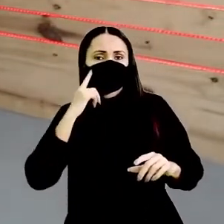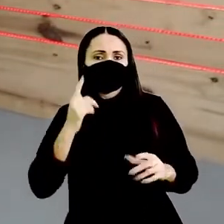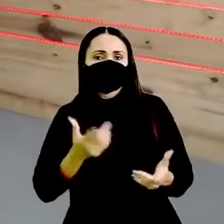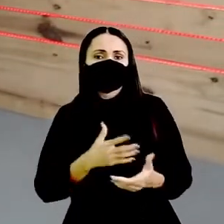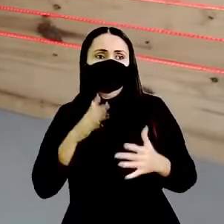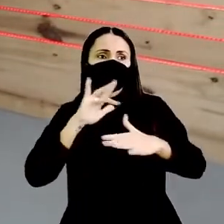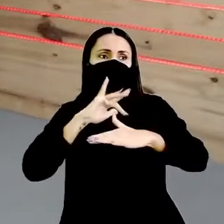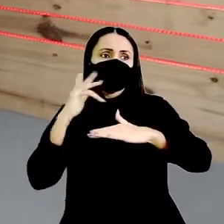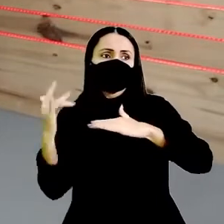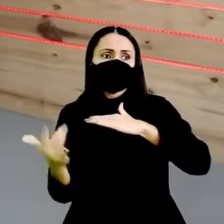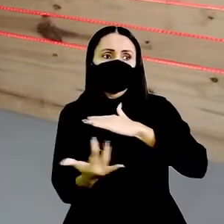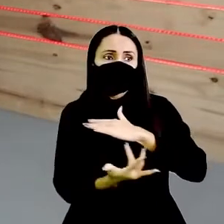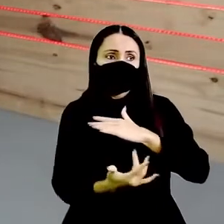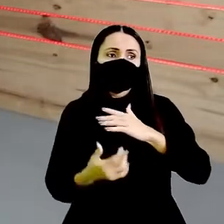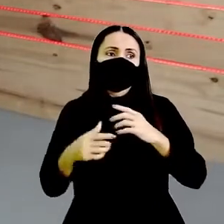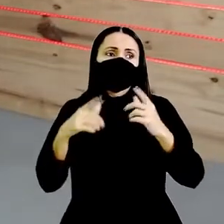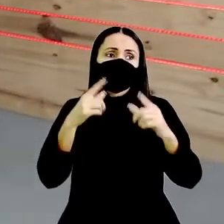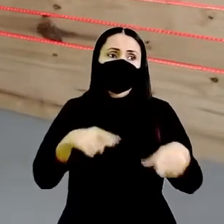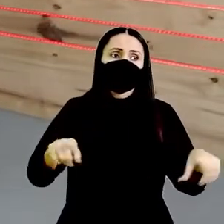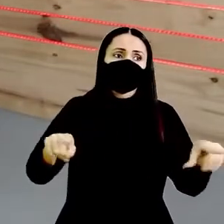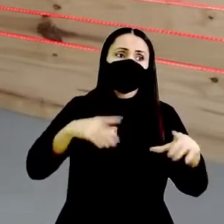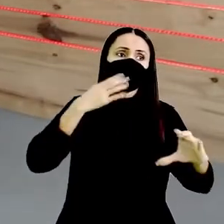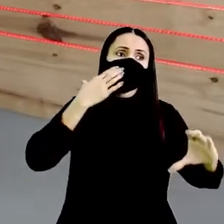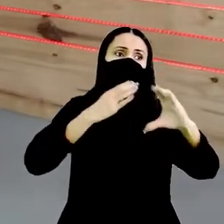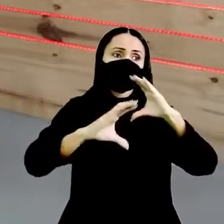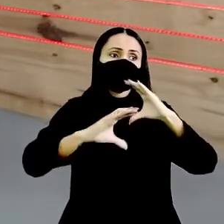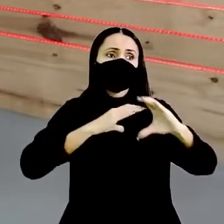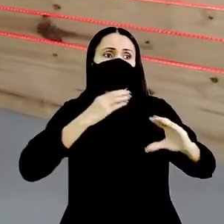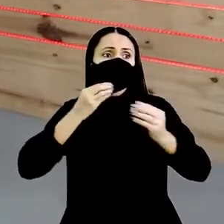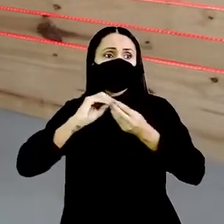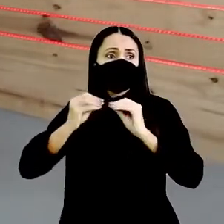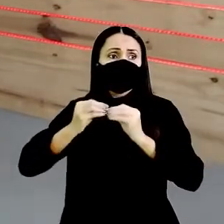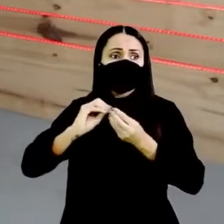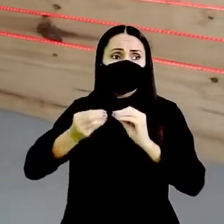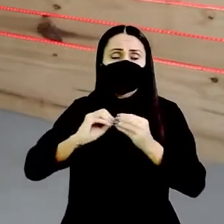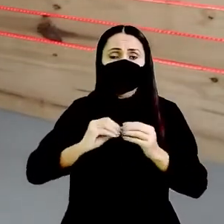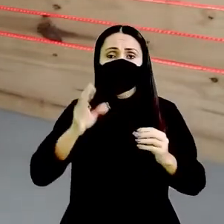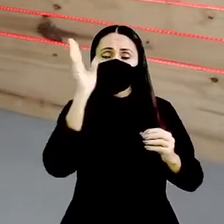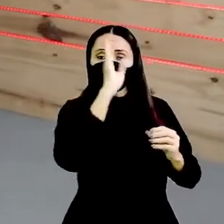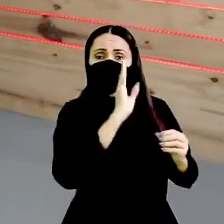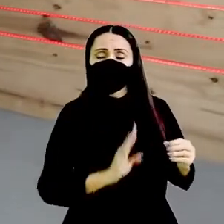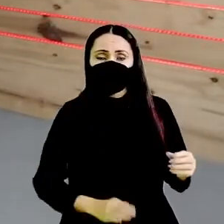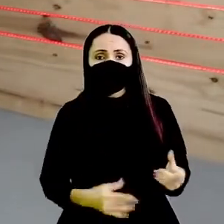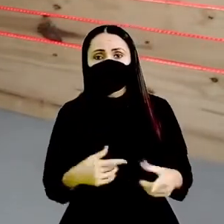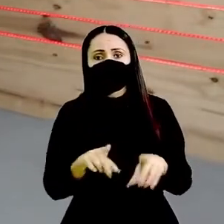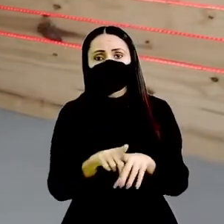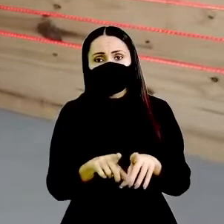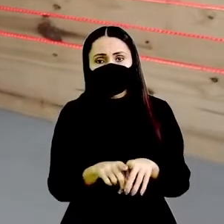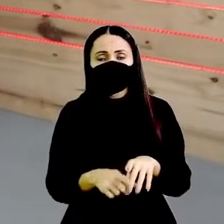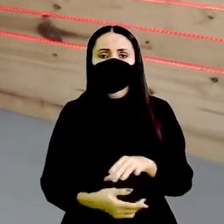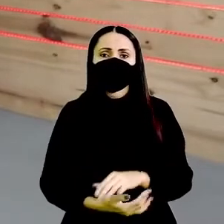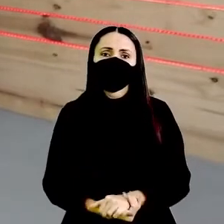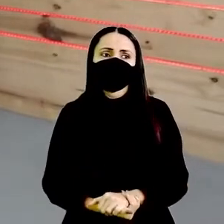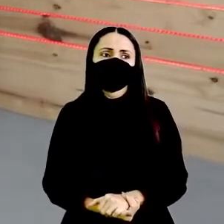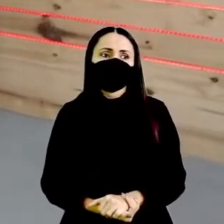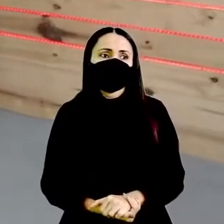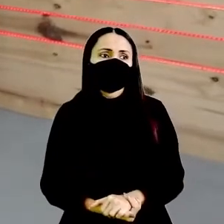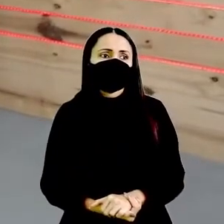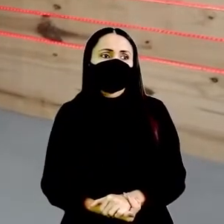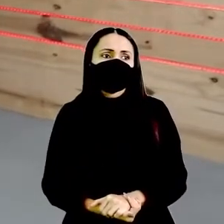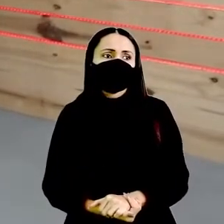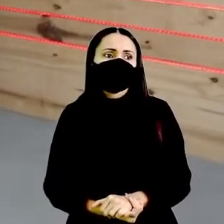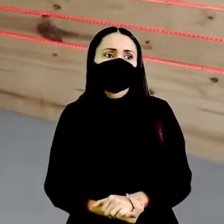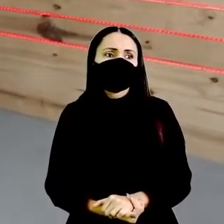a música popular brasileira, as novelas Até pra brasileiras. tradução, né? Exatamente. Então, ó, a